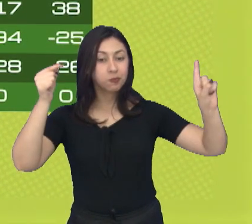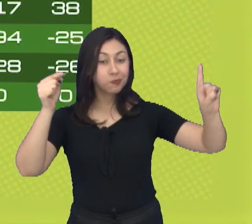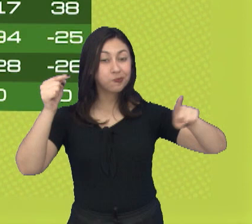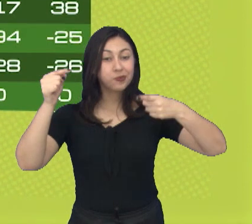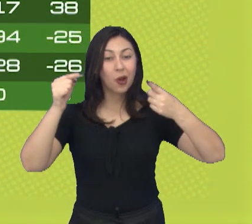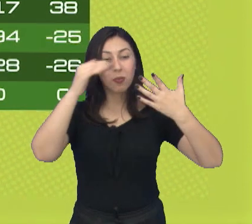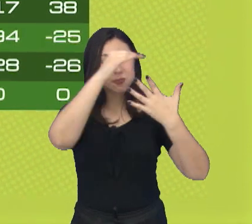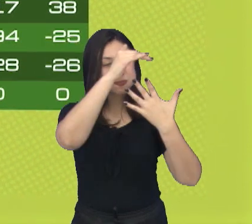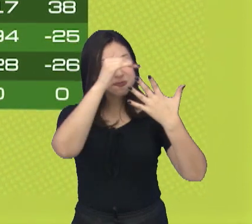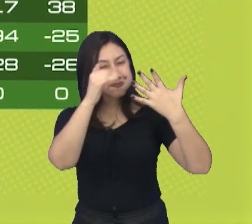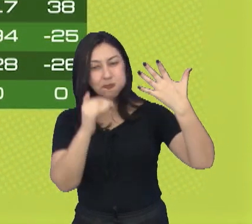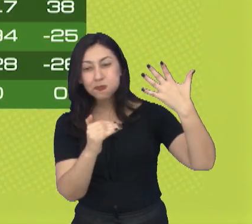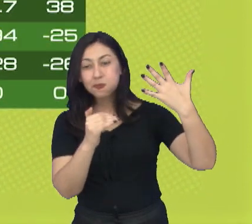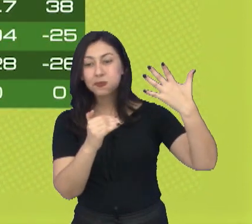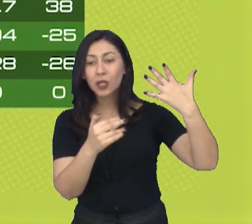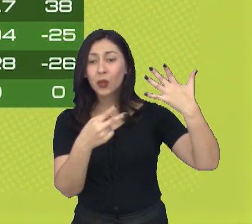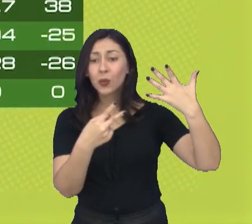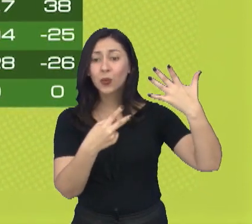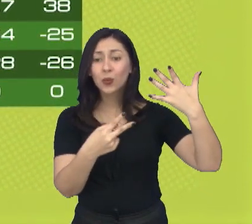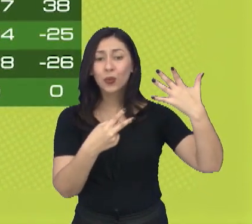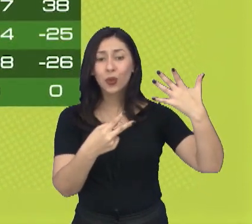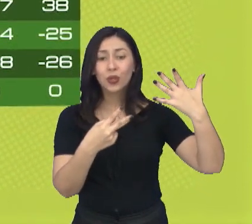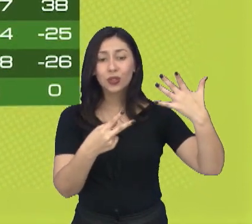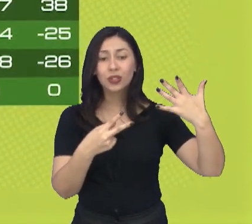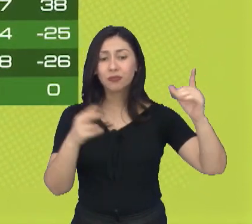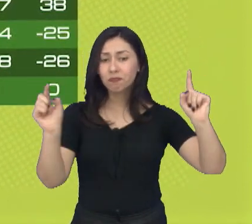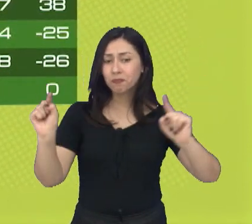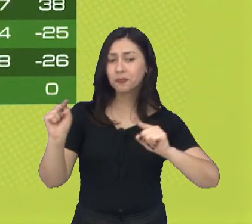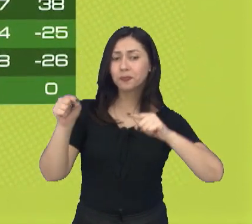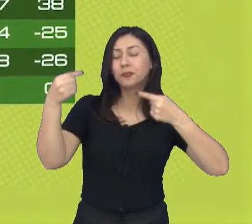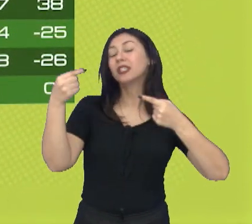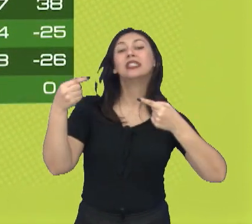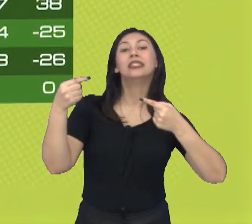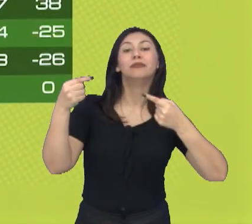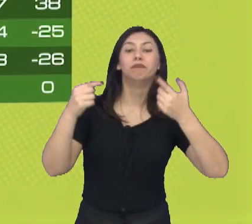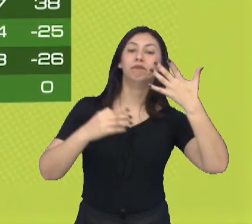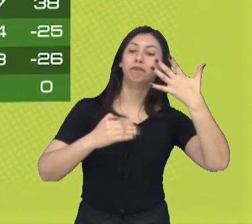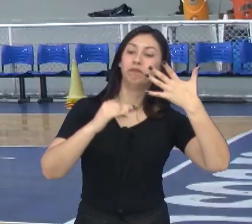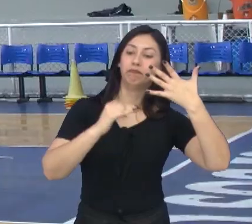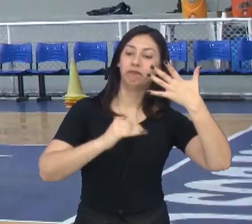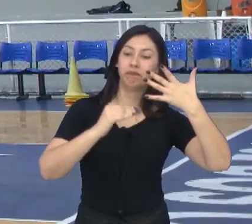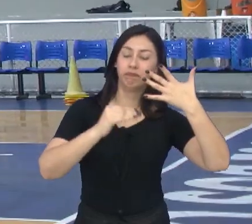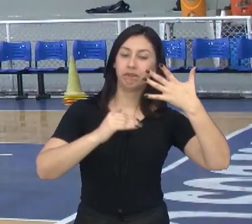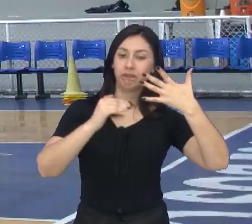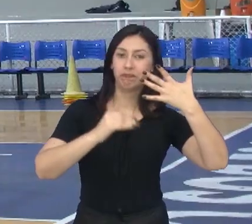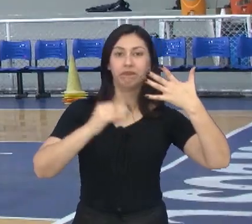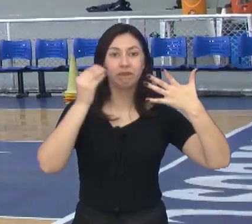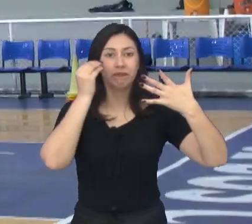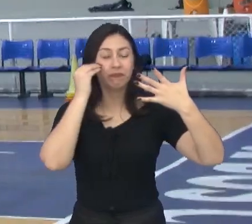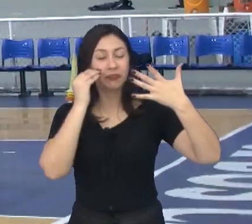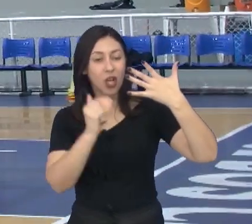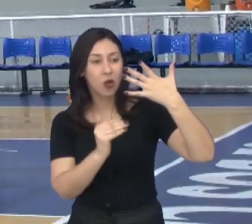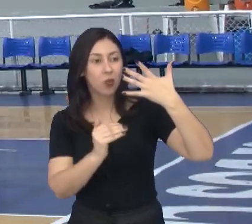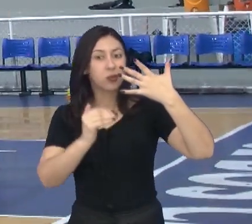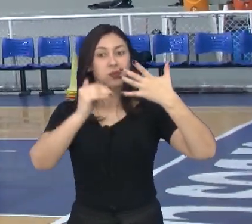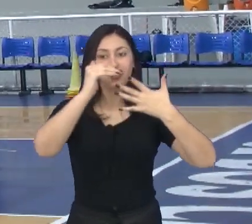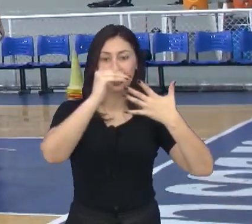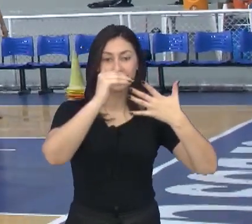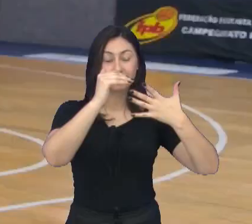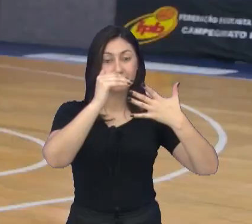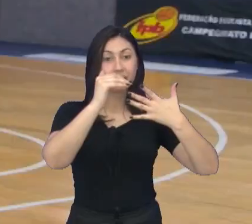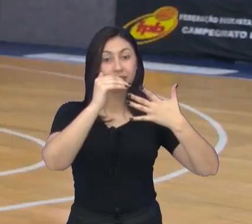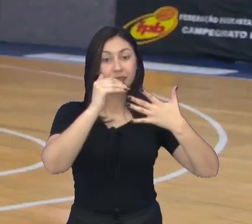últimas posições e fazem um confronto direto pela parte de baixo da tabela para se reabilitarem na